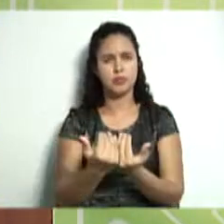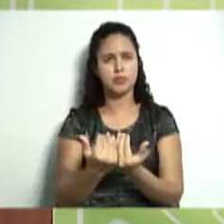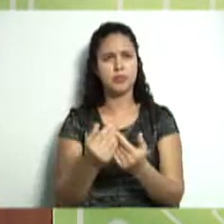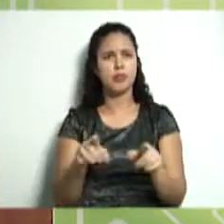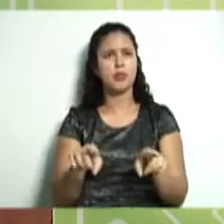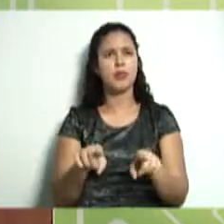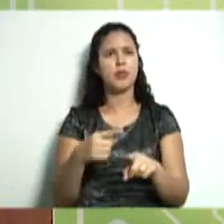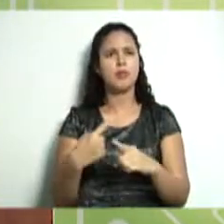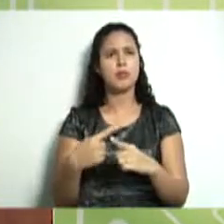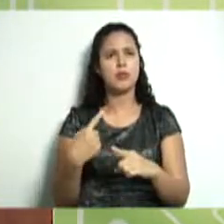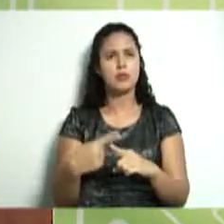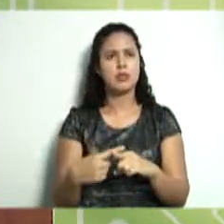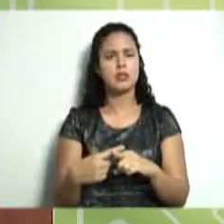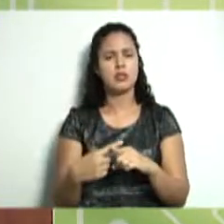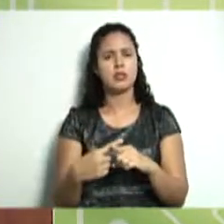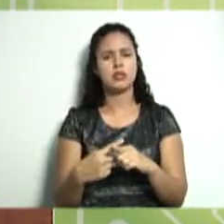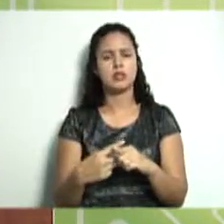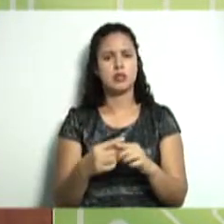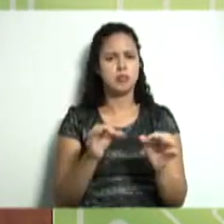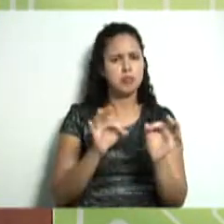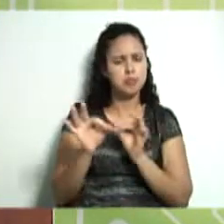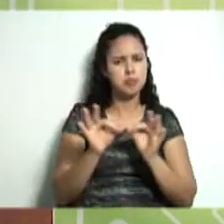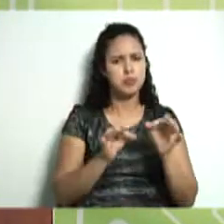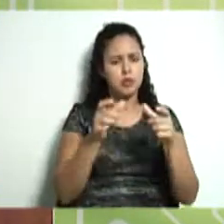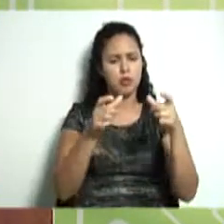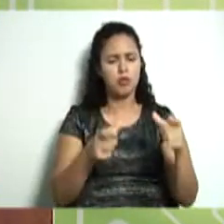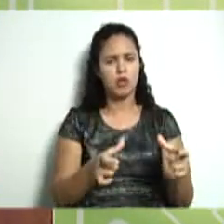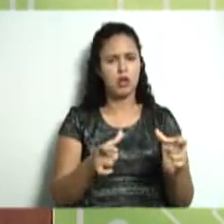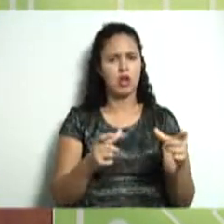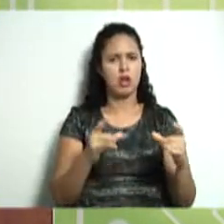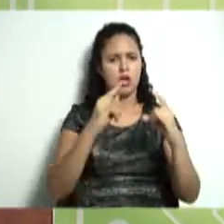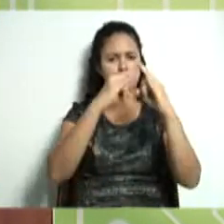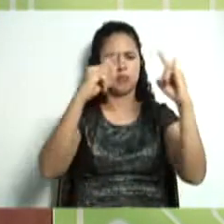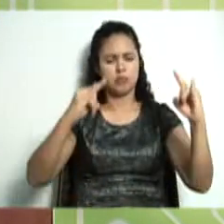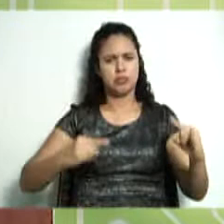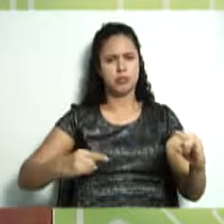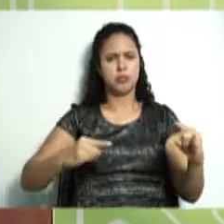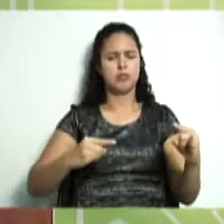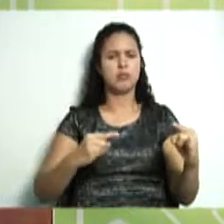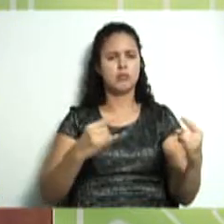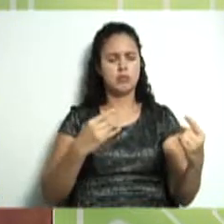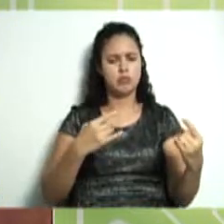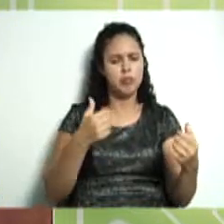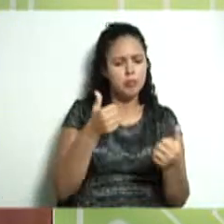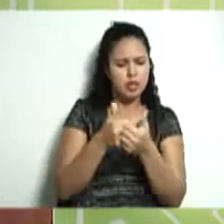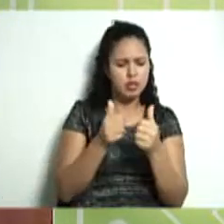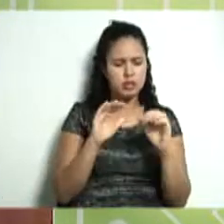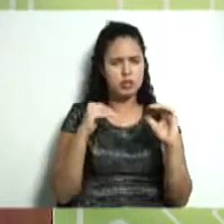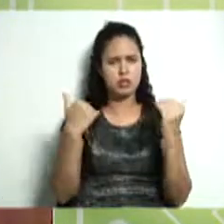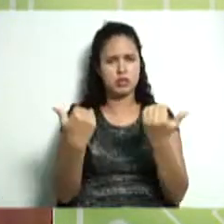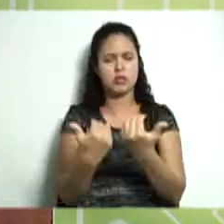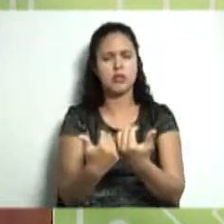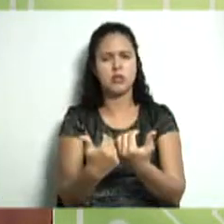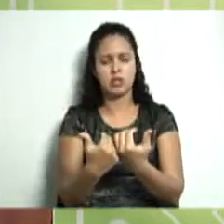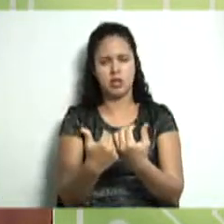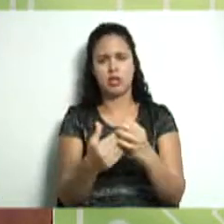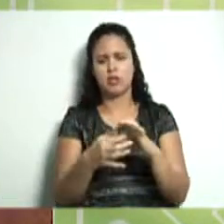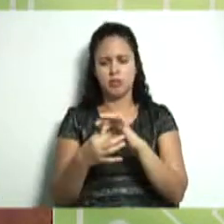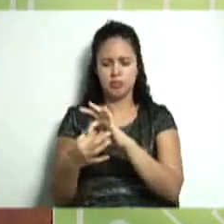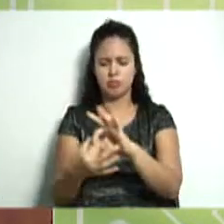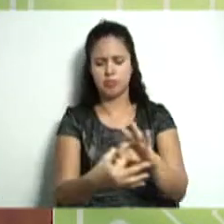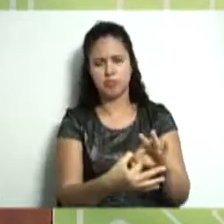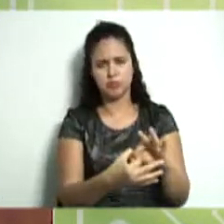não preparar um local, um ambiente na comunidade que está relacionada